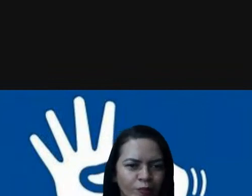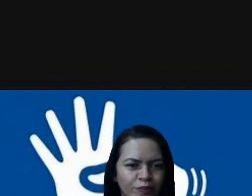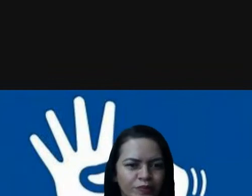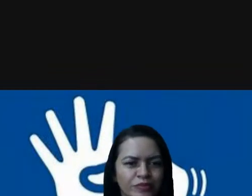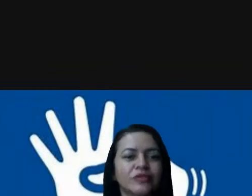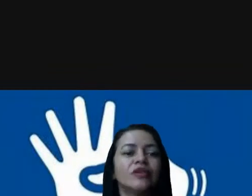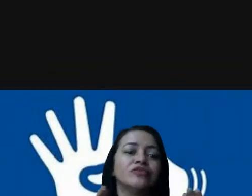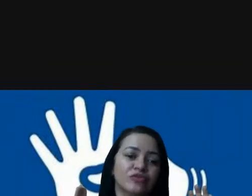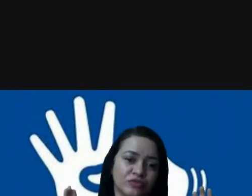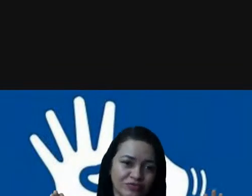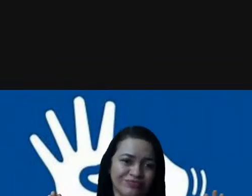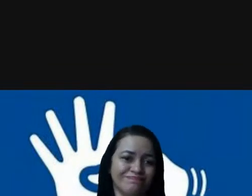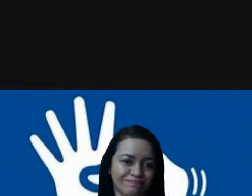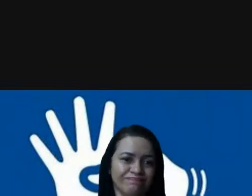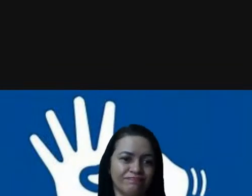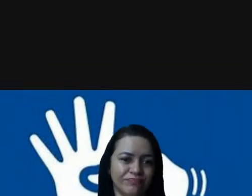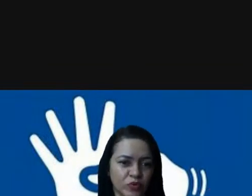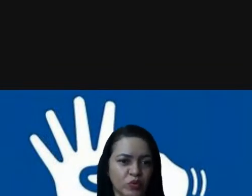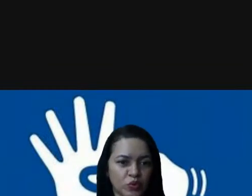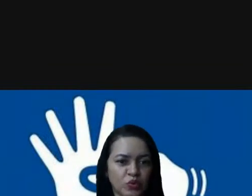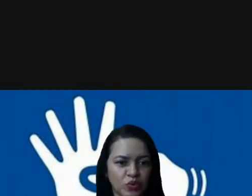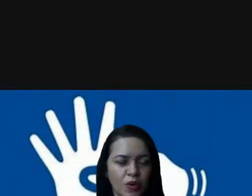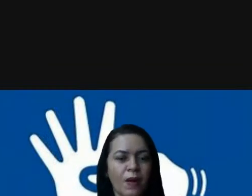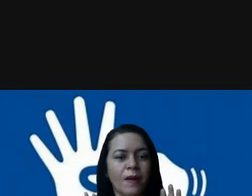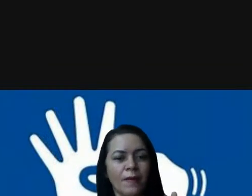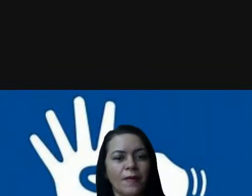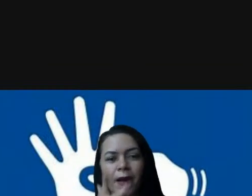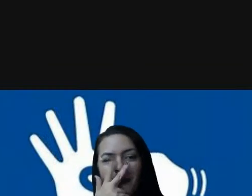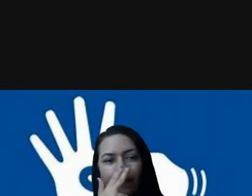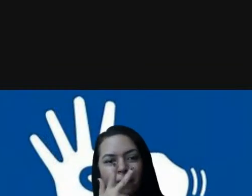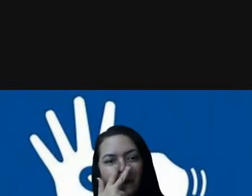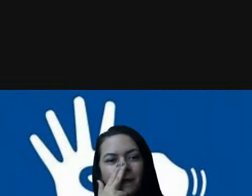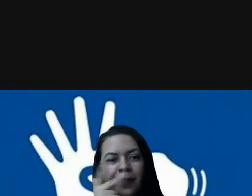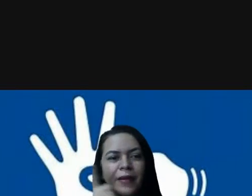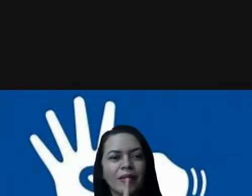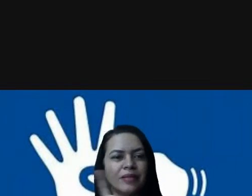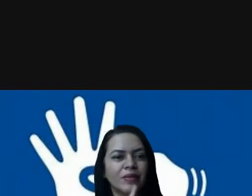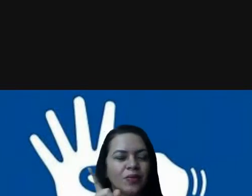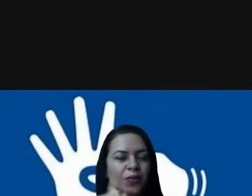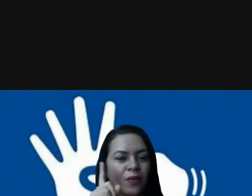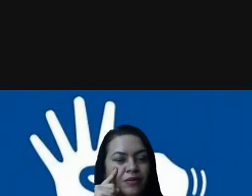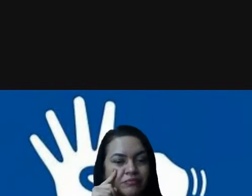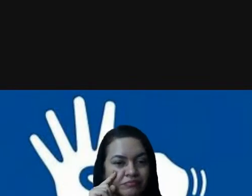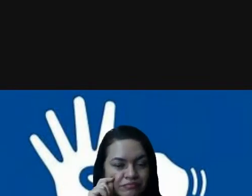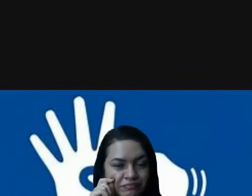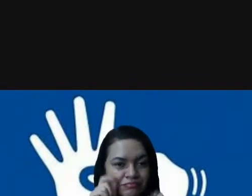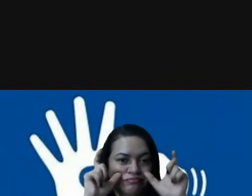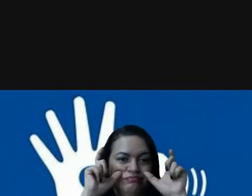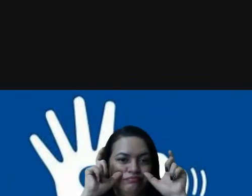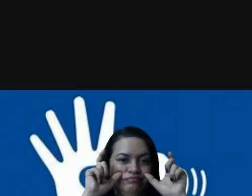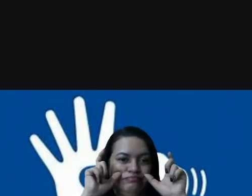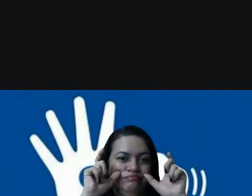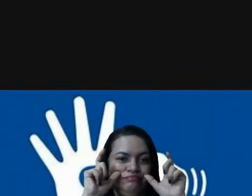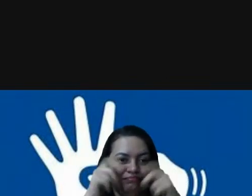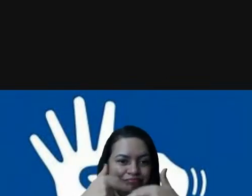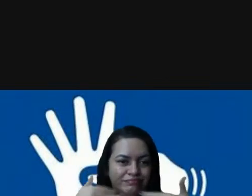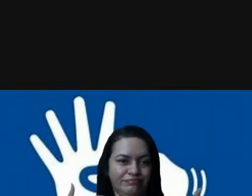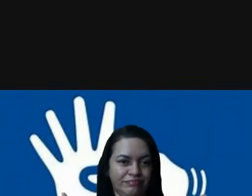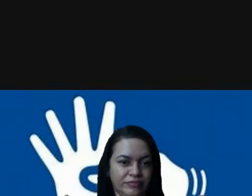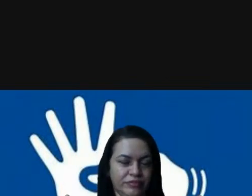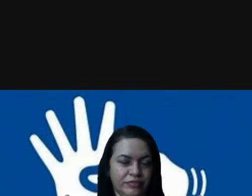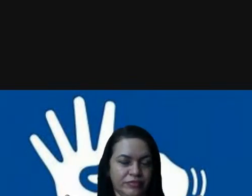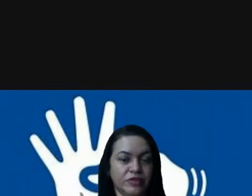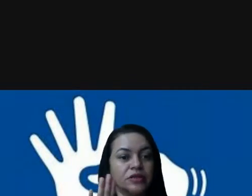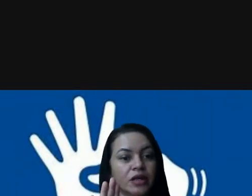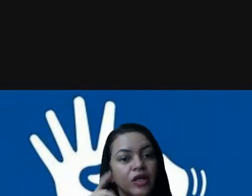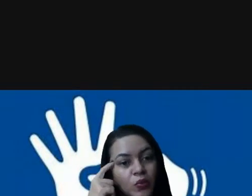deficiência, mas algumas outras pessoas elas não se atentam para isso. E aí o intuito